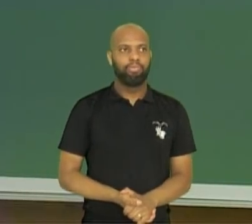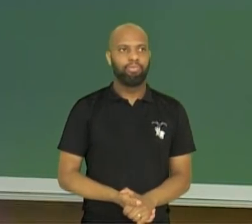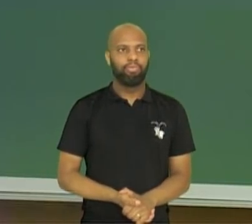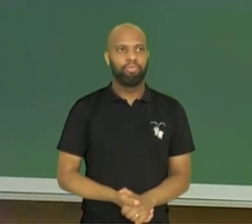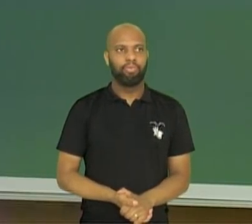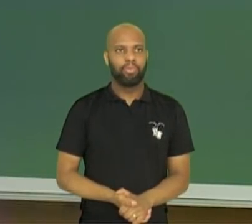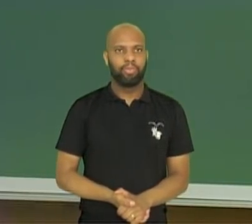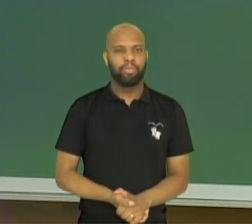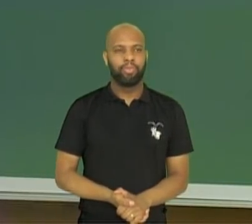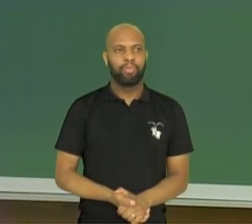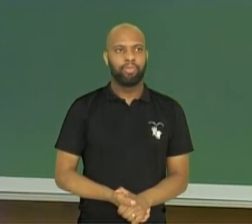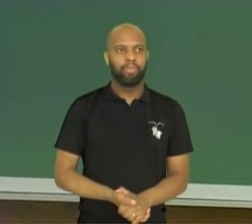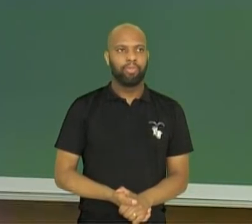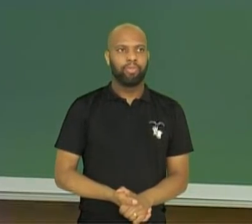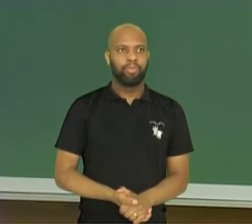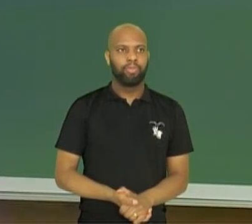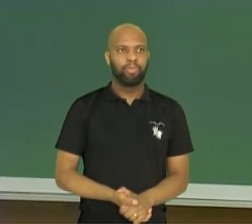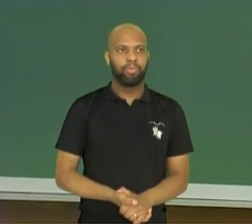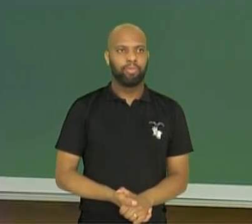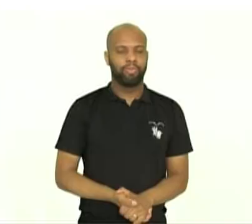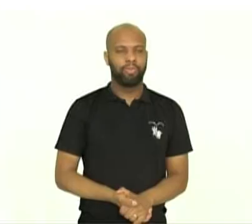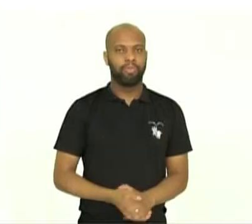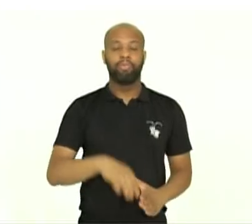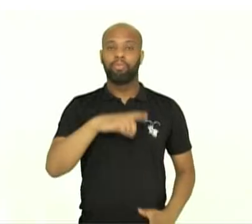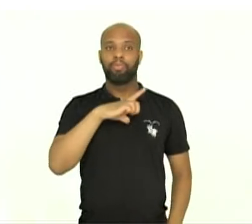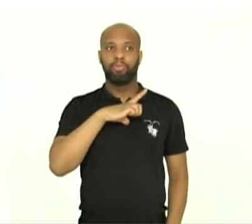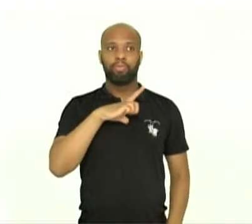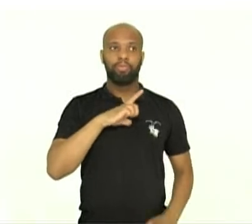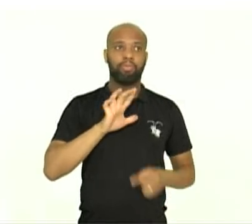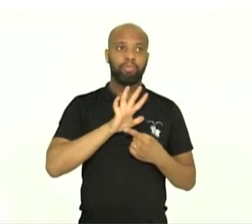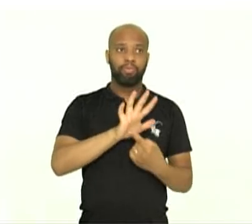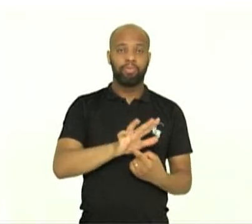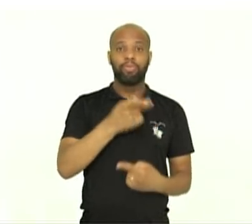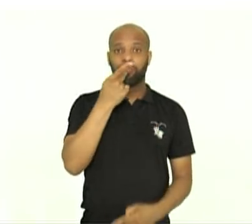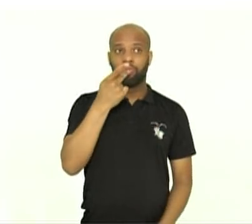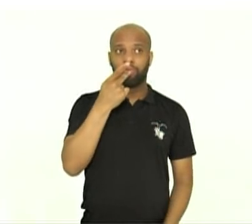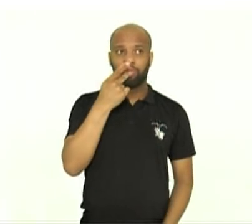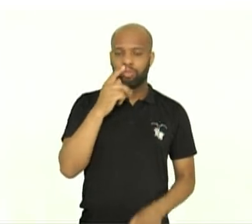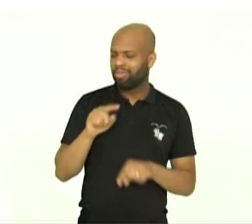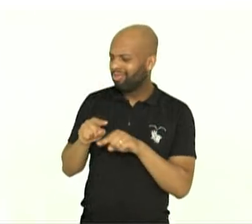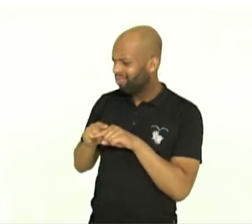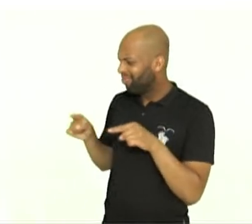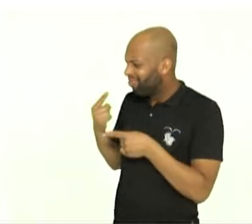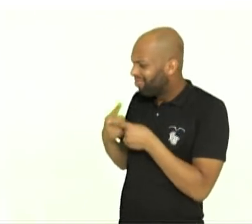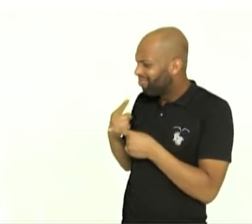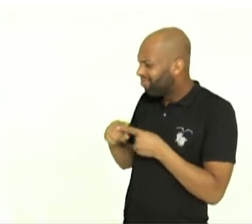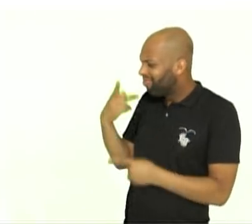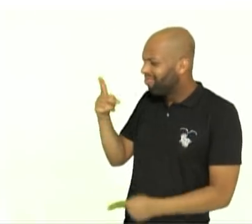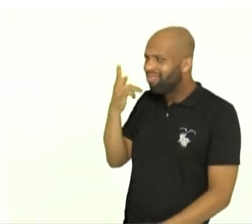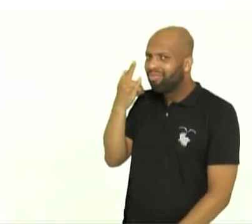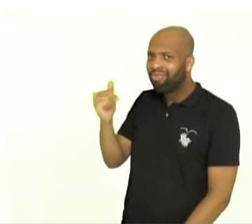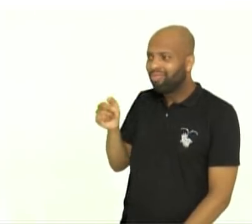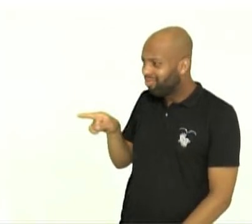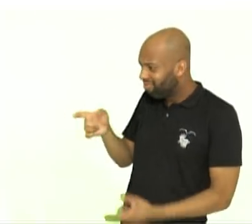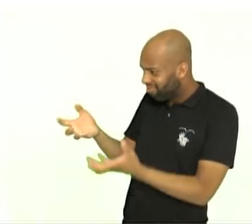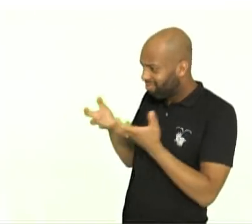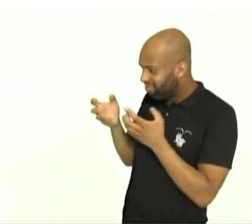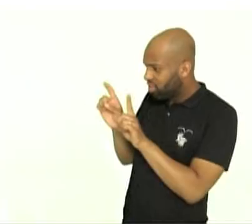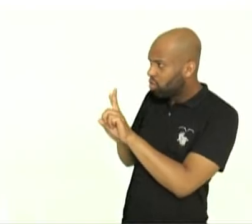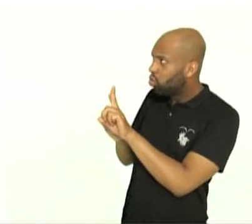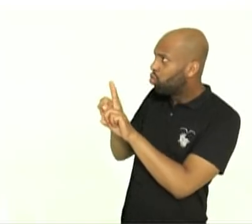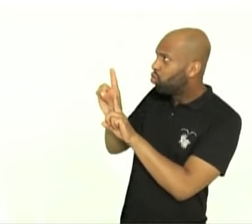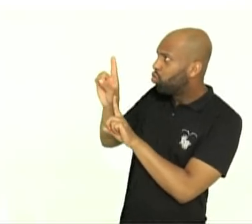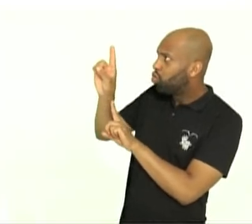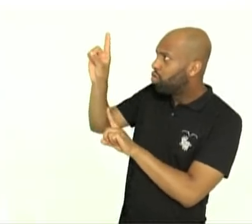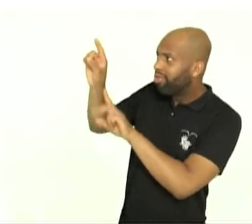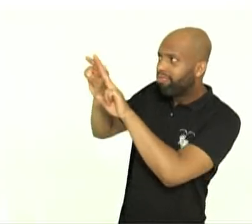temos o diálogo, né? Você consegue perceber que a indicação de fala, mas por que quer mandar o seu pai para o espaço? Né?